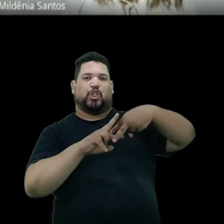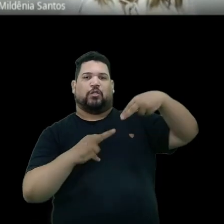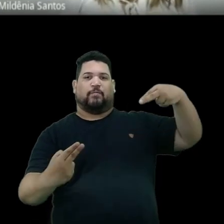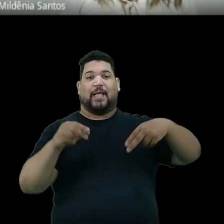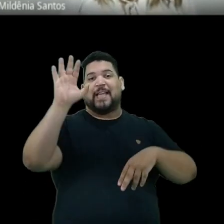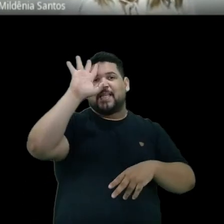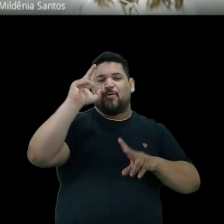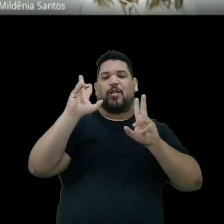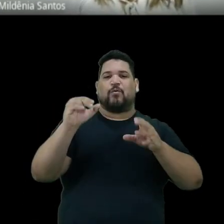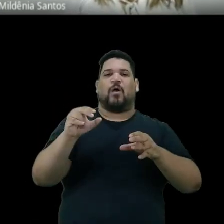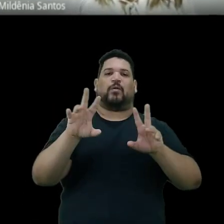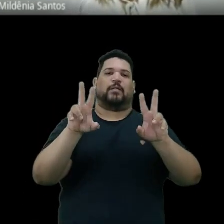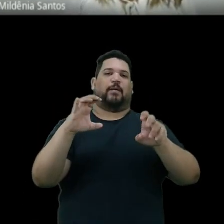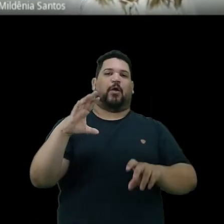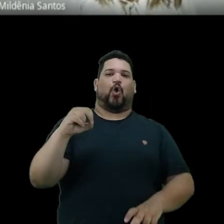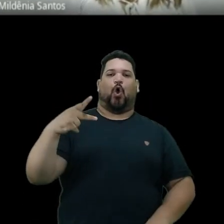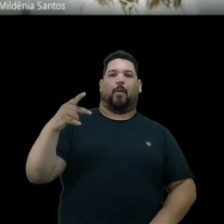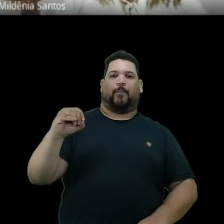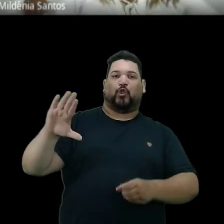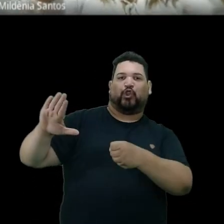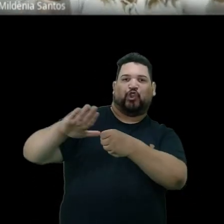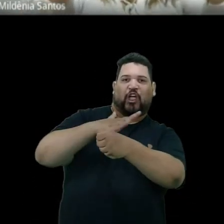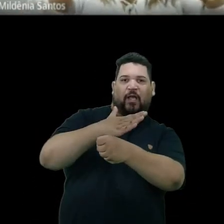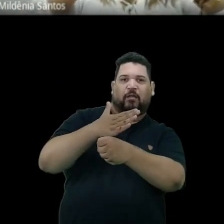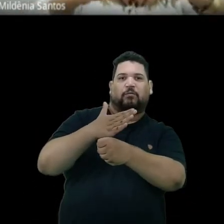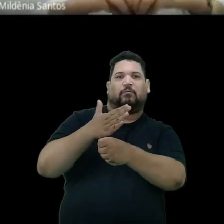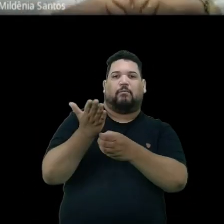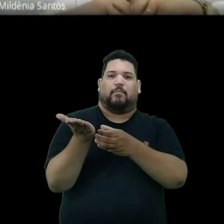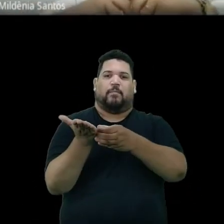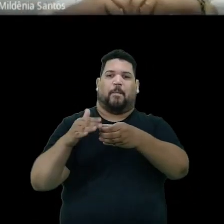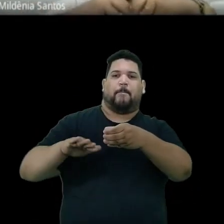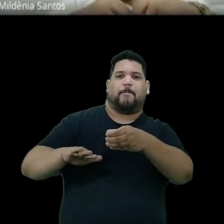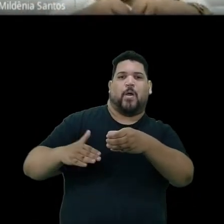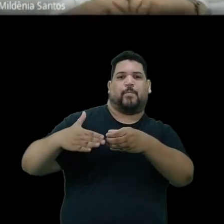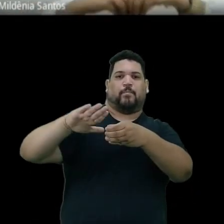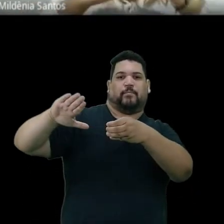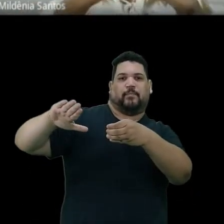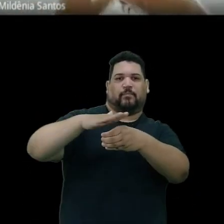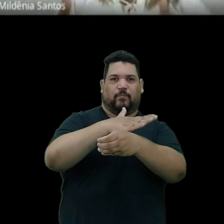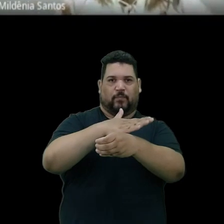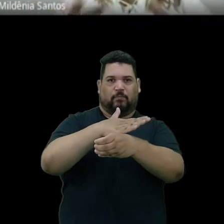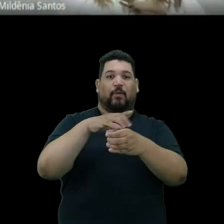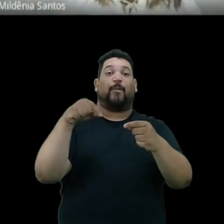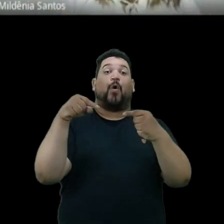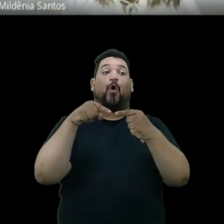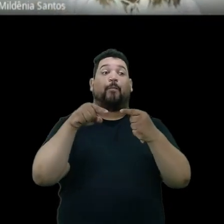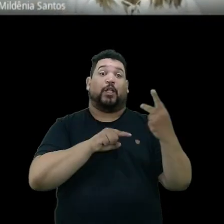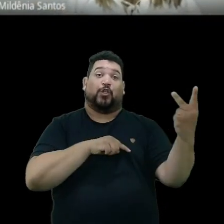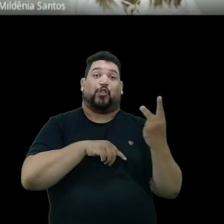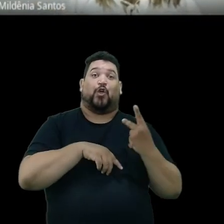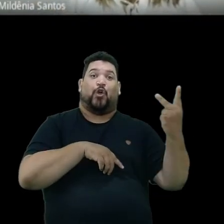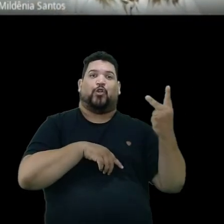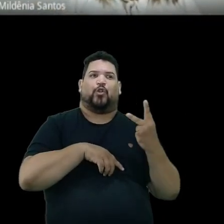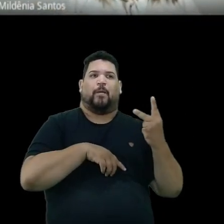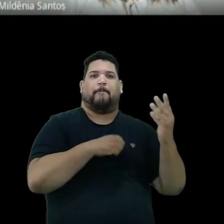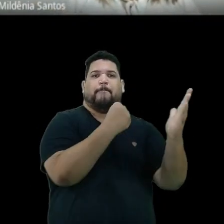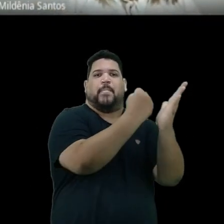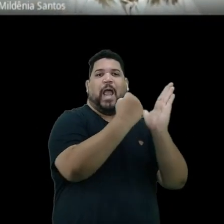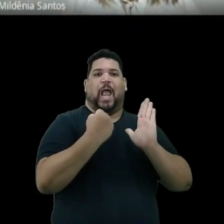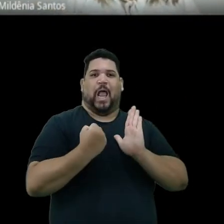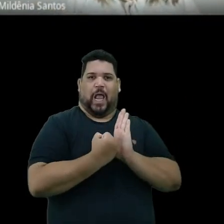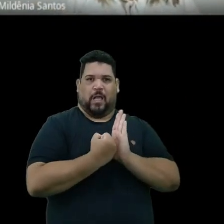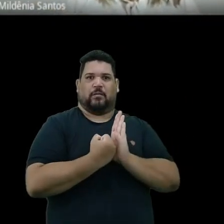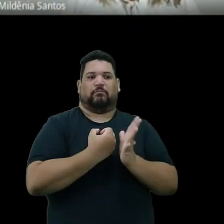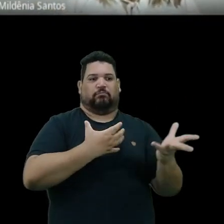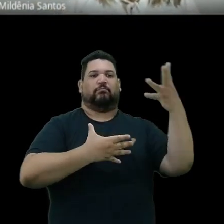cheio. Então, esses dois marcadores em uma criança trazem o transtorno do espectro do